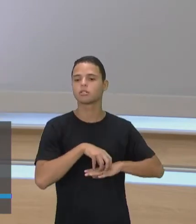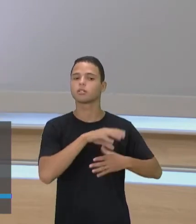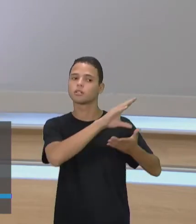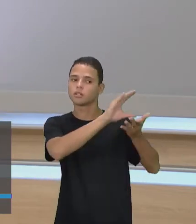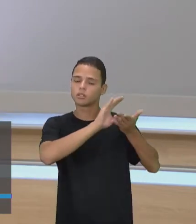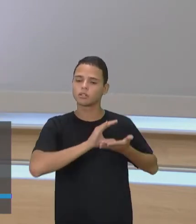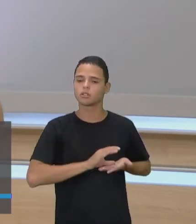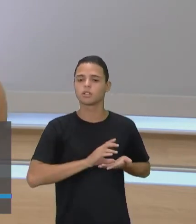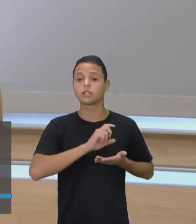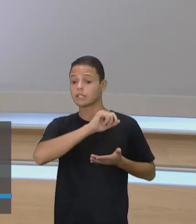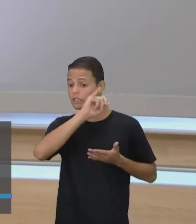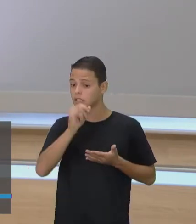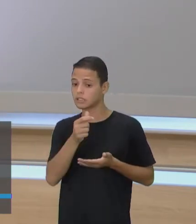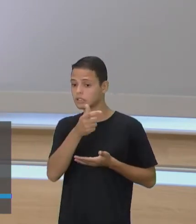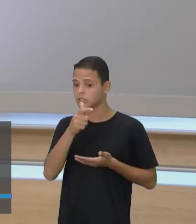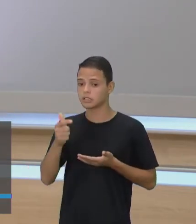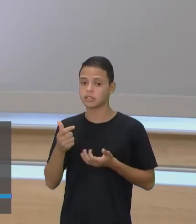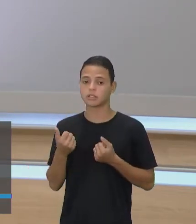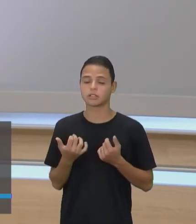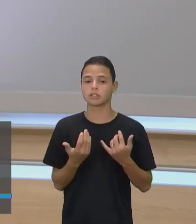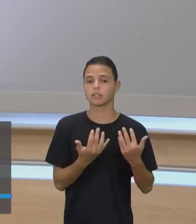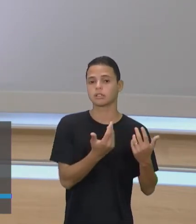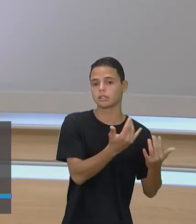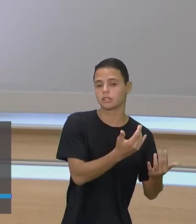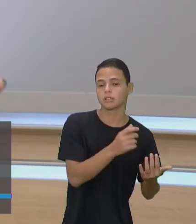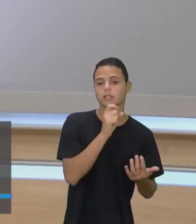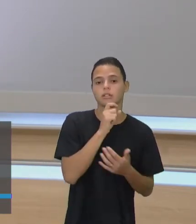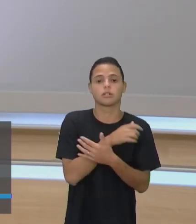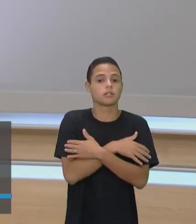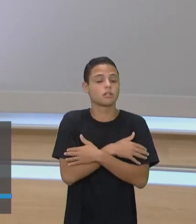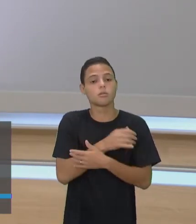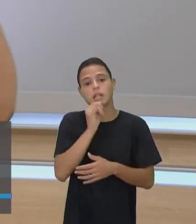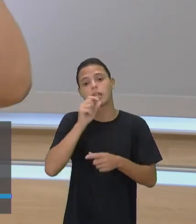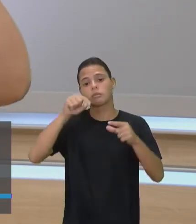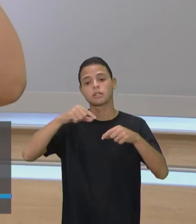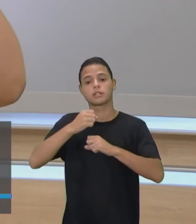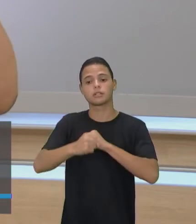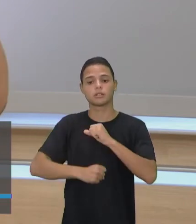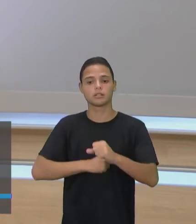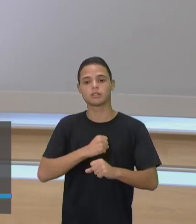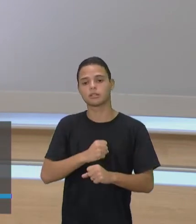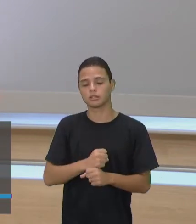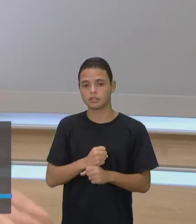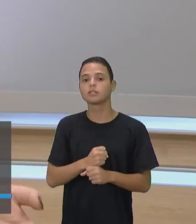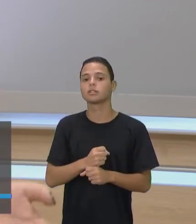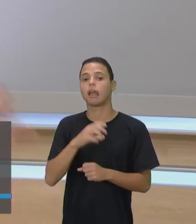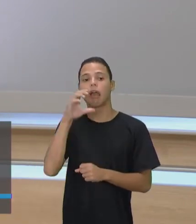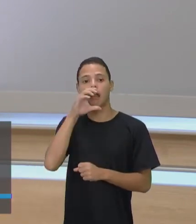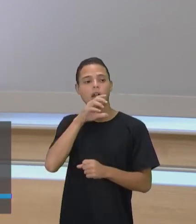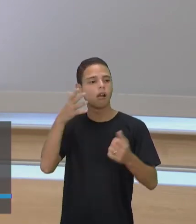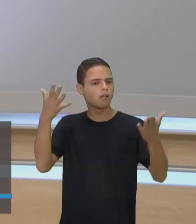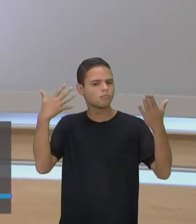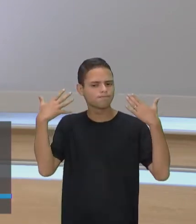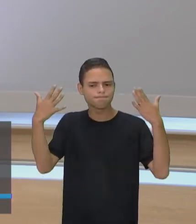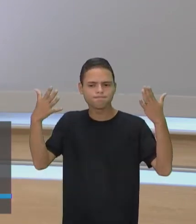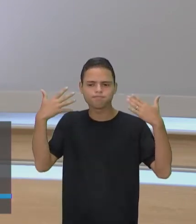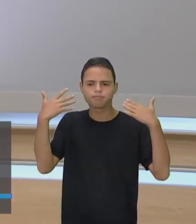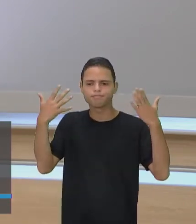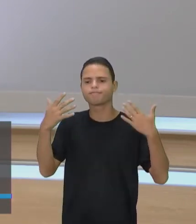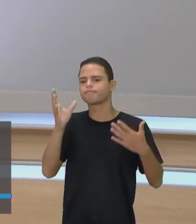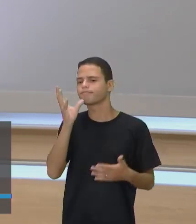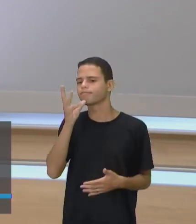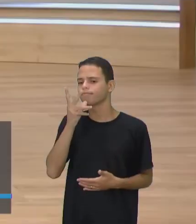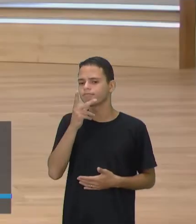eles deveriam acontecer, porque está mais frio, porque, por exemplo, esse ano, o verão chegou depois do que ele deveria